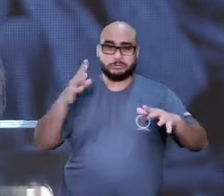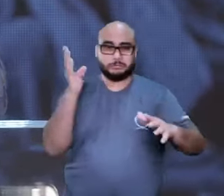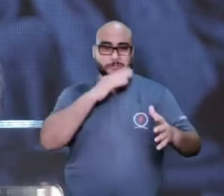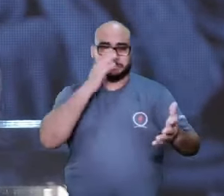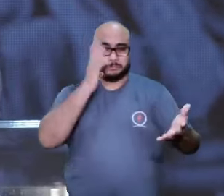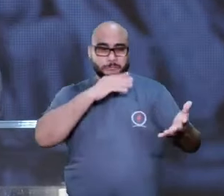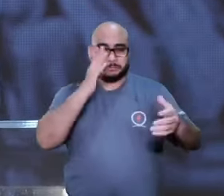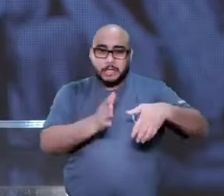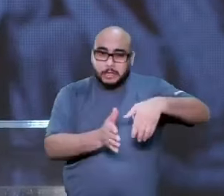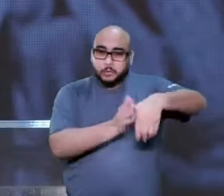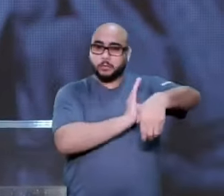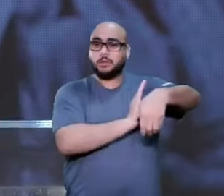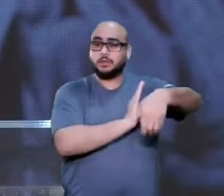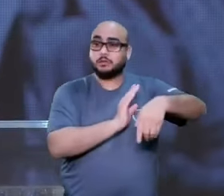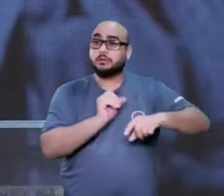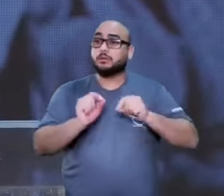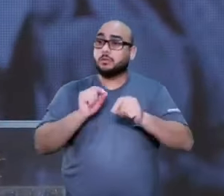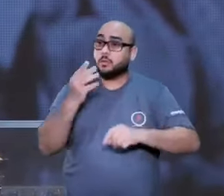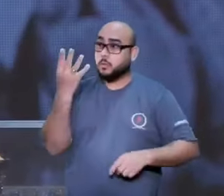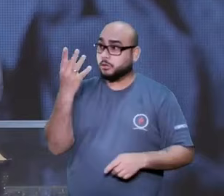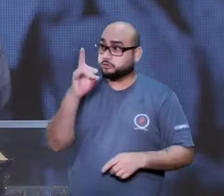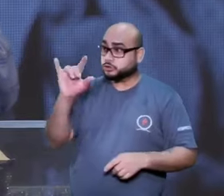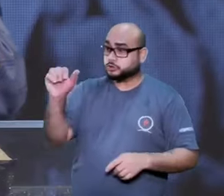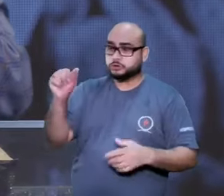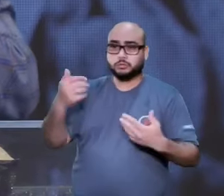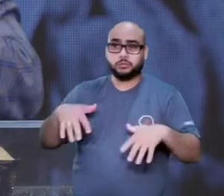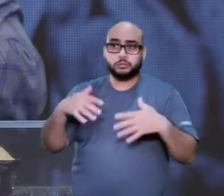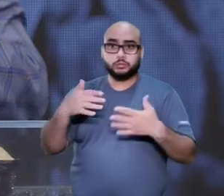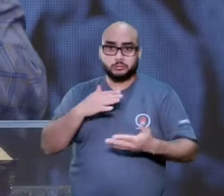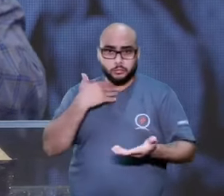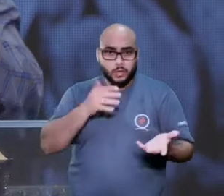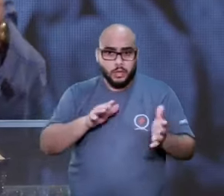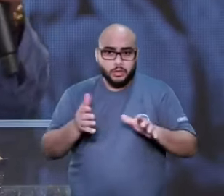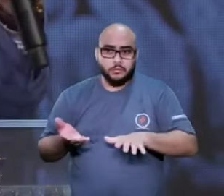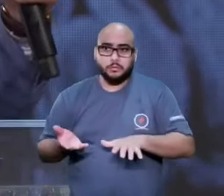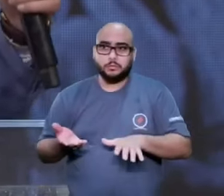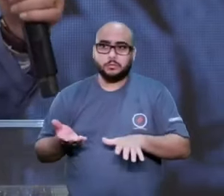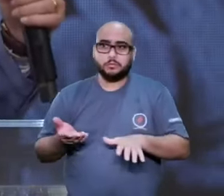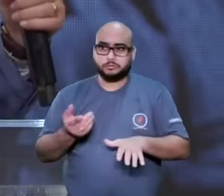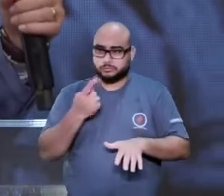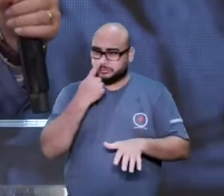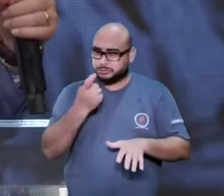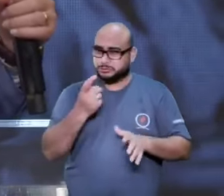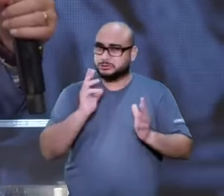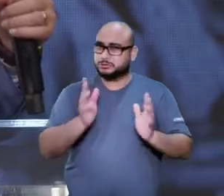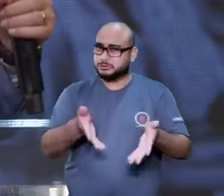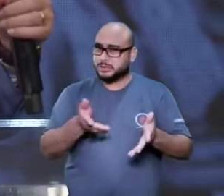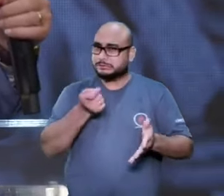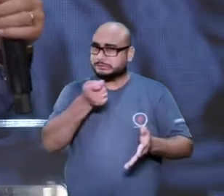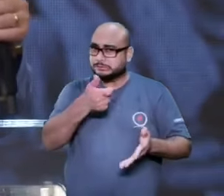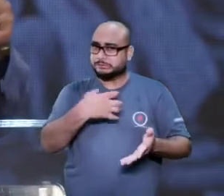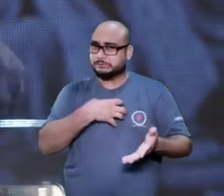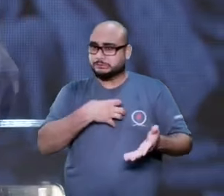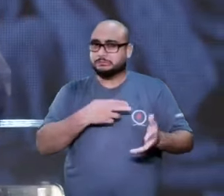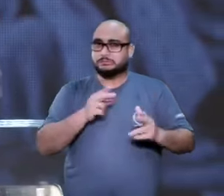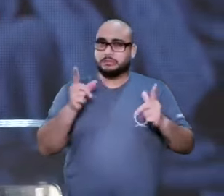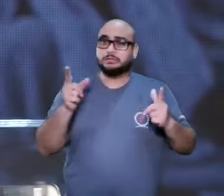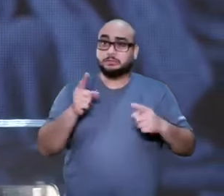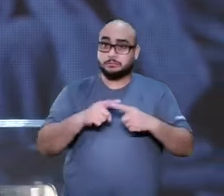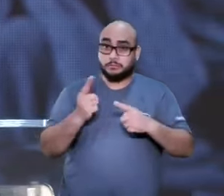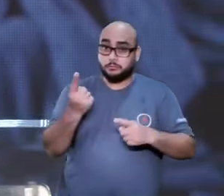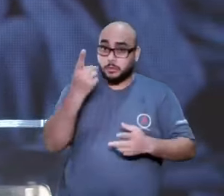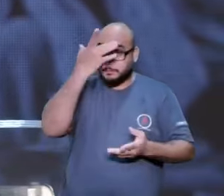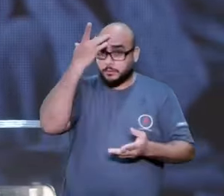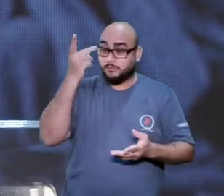é de quatro dias já está em estado de potf é a única voz que ecoa aí